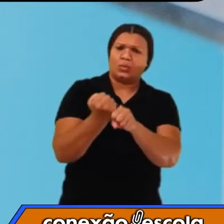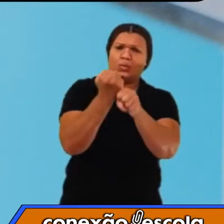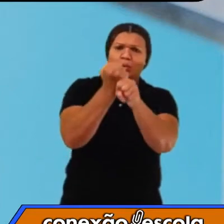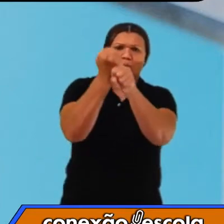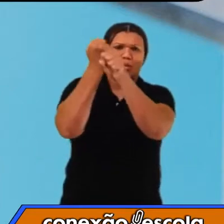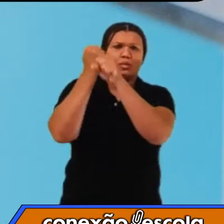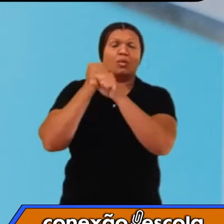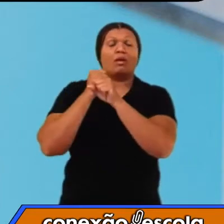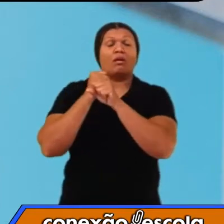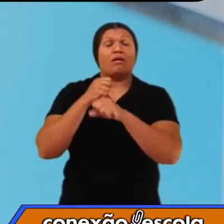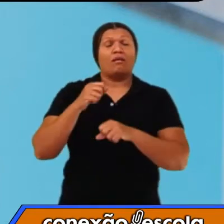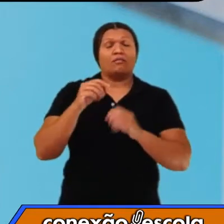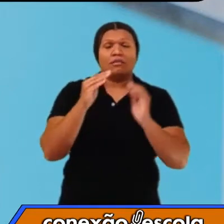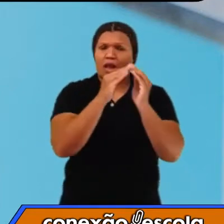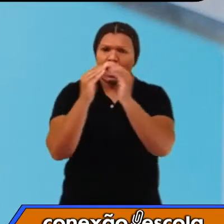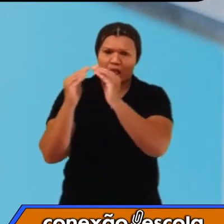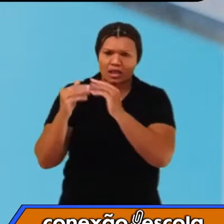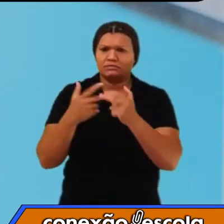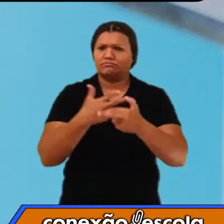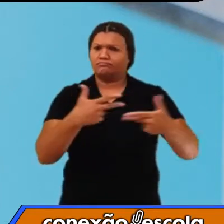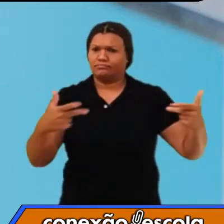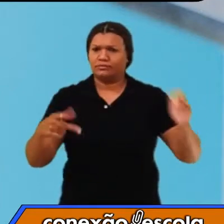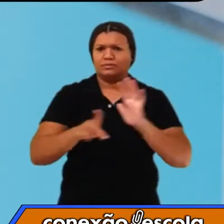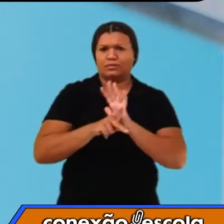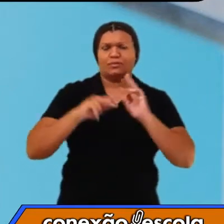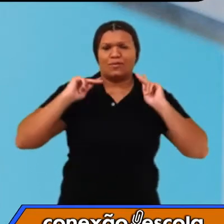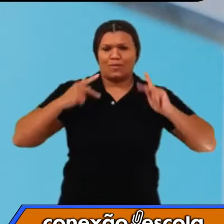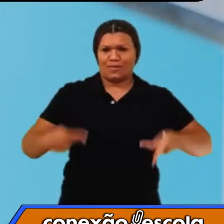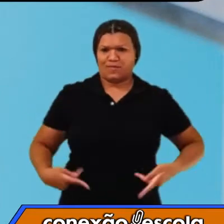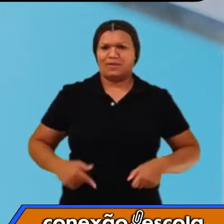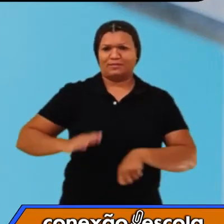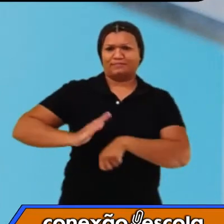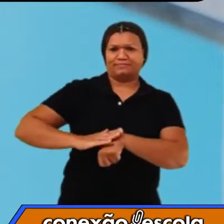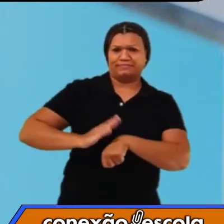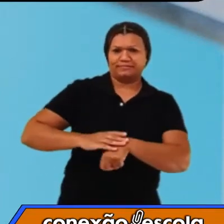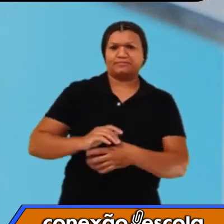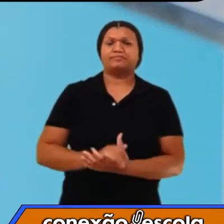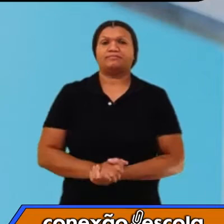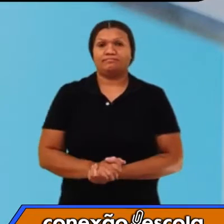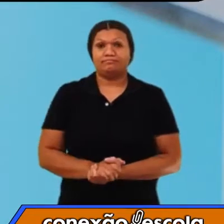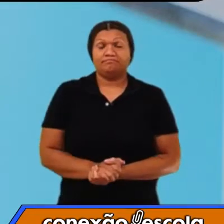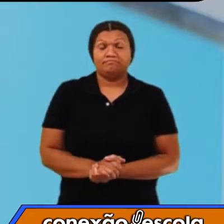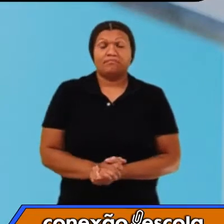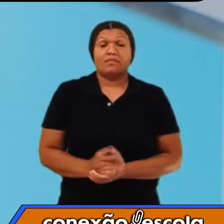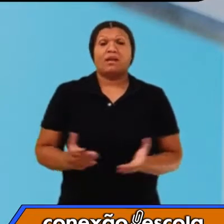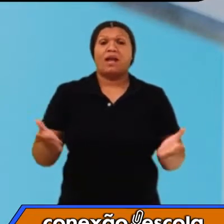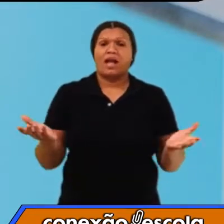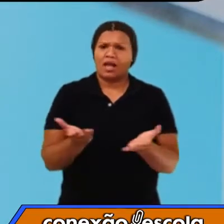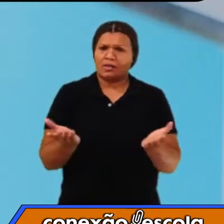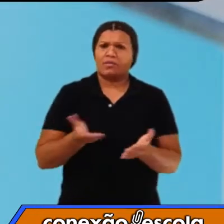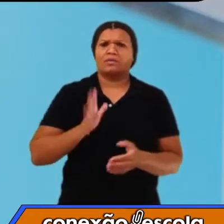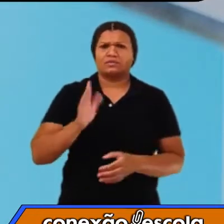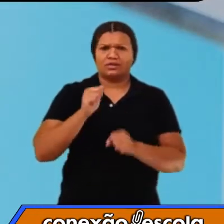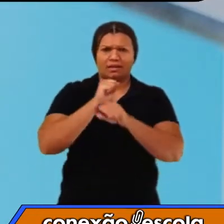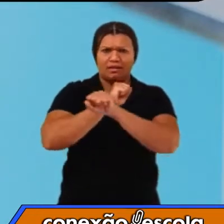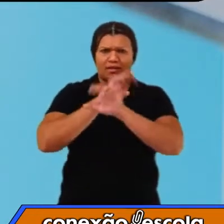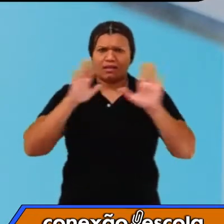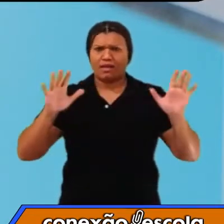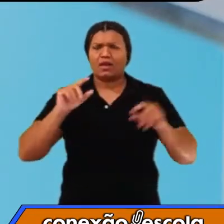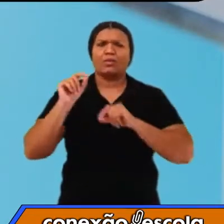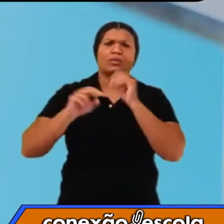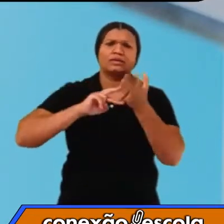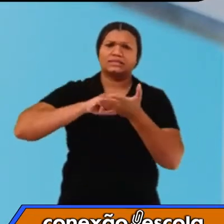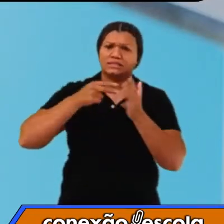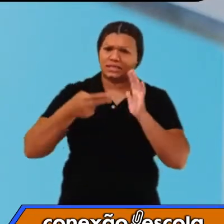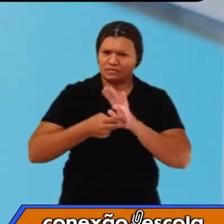do humano sobre essa natureza. Bom, agora que nós já temos claro que seja natureza